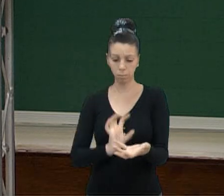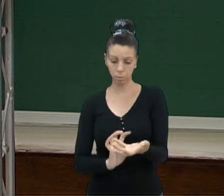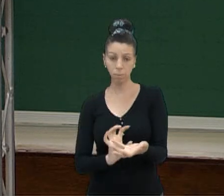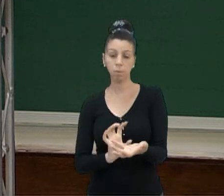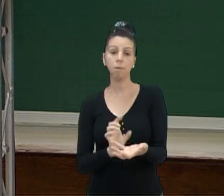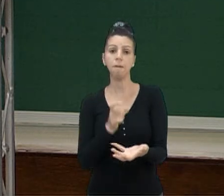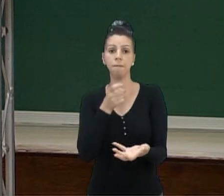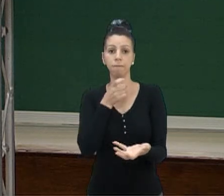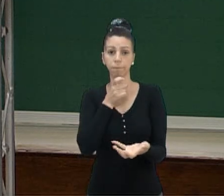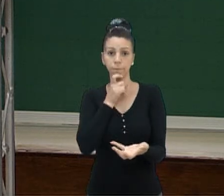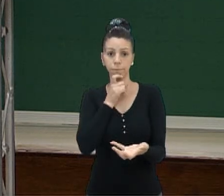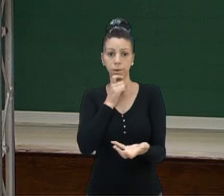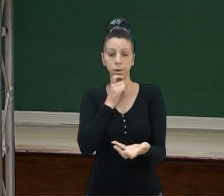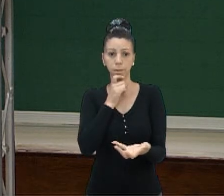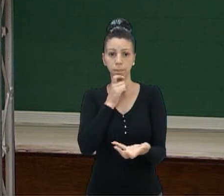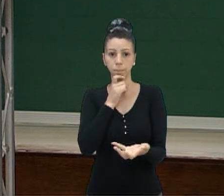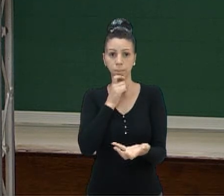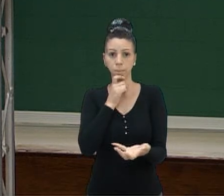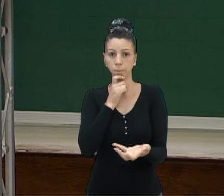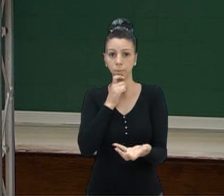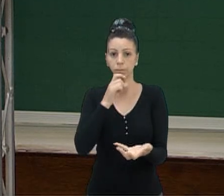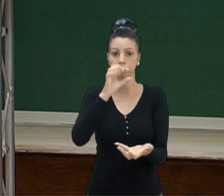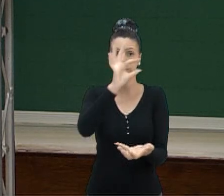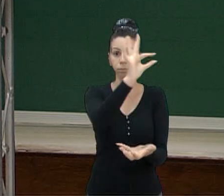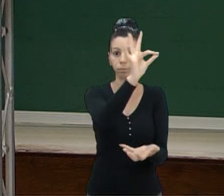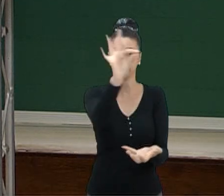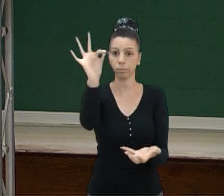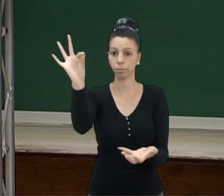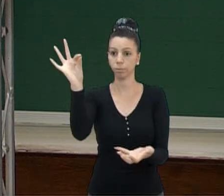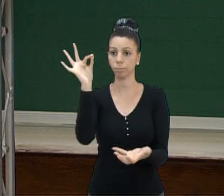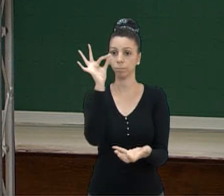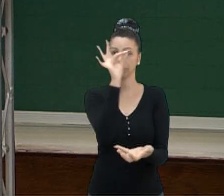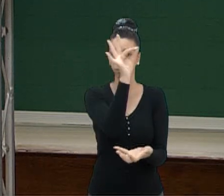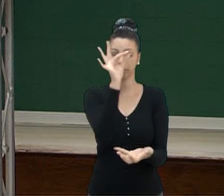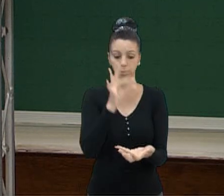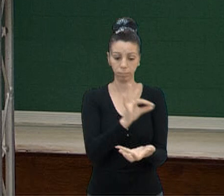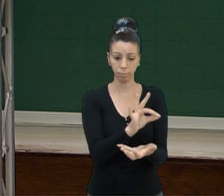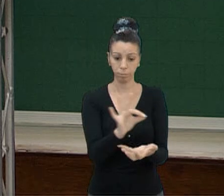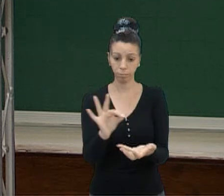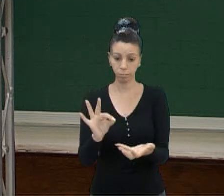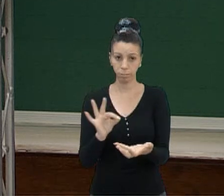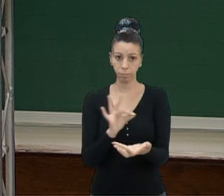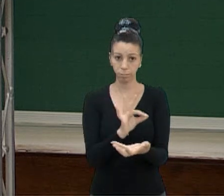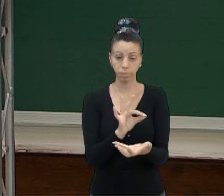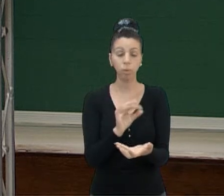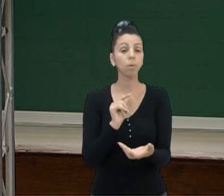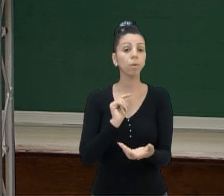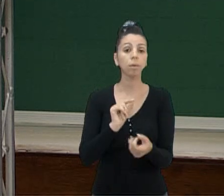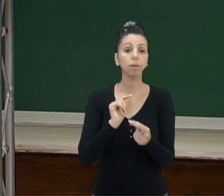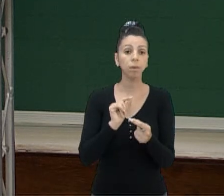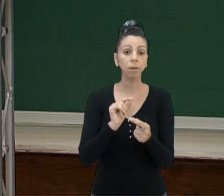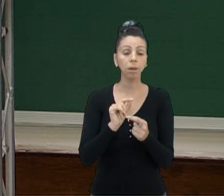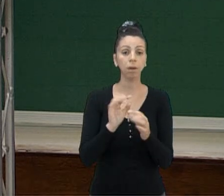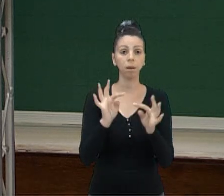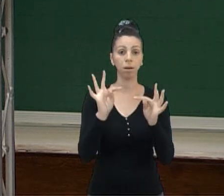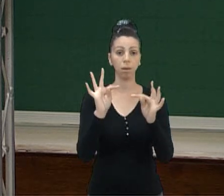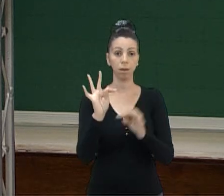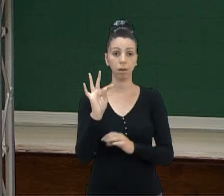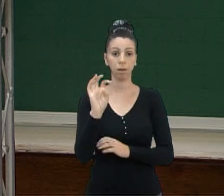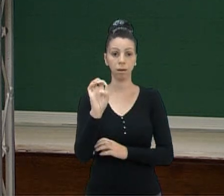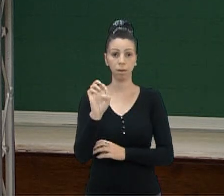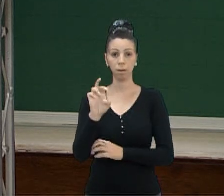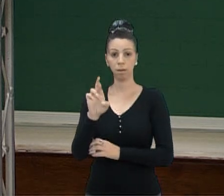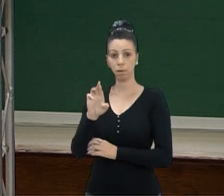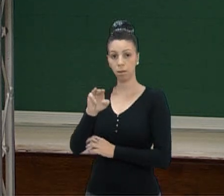numa aula anterior a gente falou, eu até trouxe um mapa para vocês, vocês podem buscar depois lá se não relembrarem essa divisão. Mas a gente vai ter as